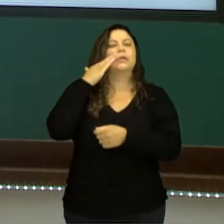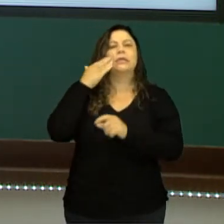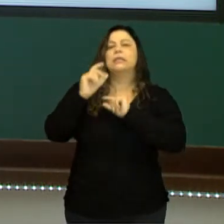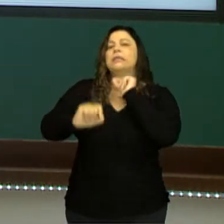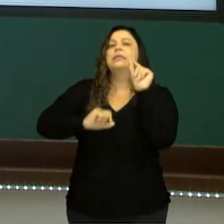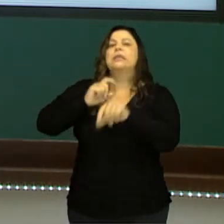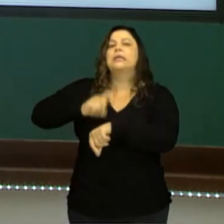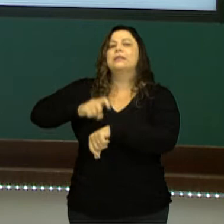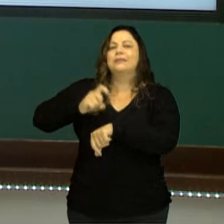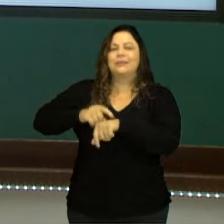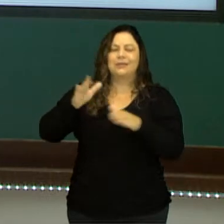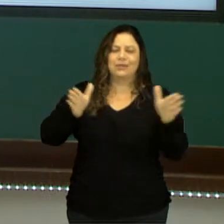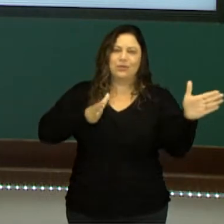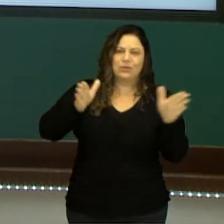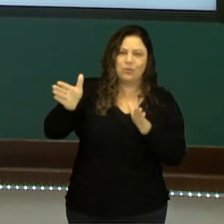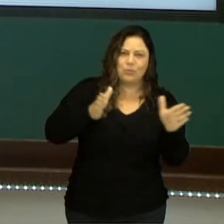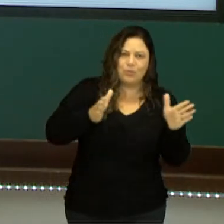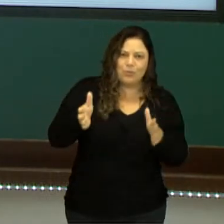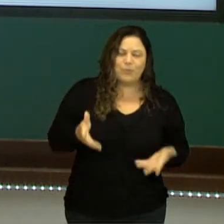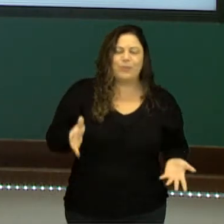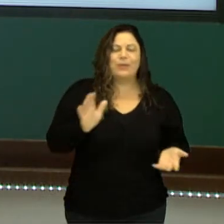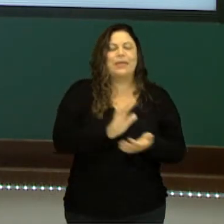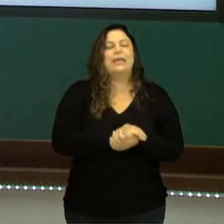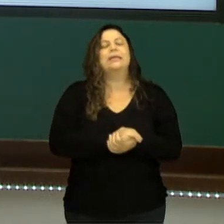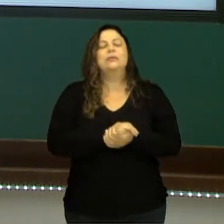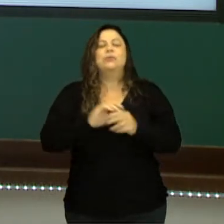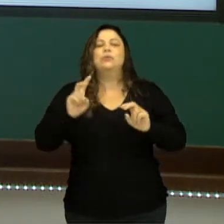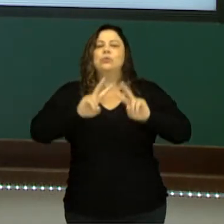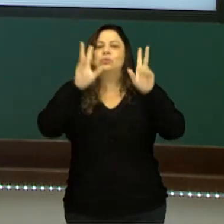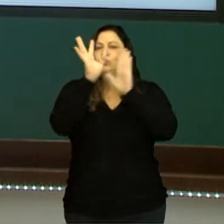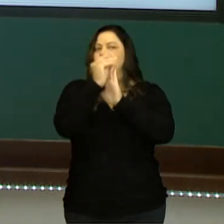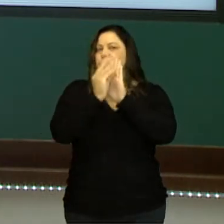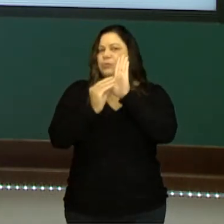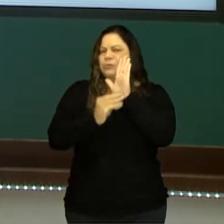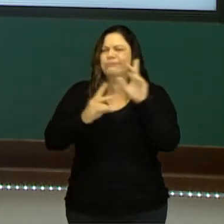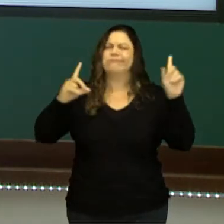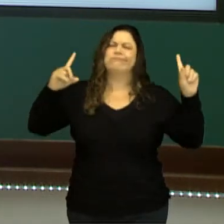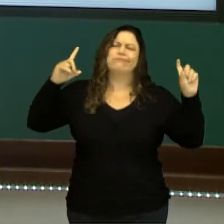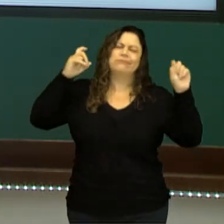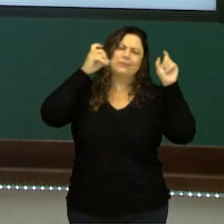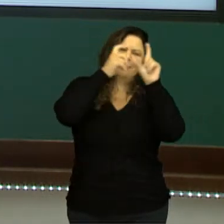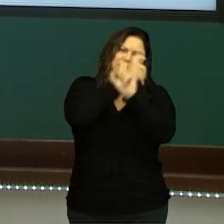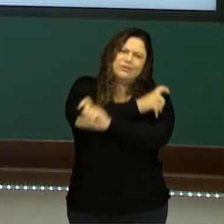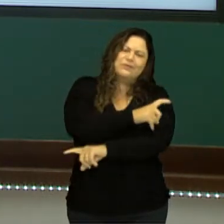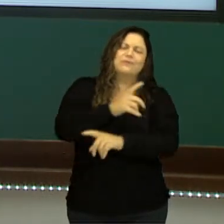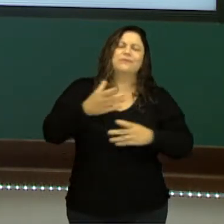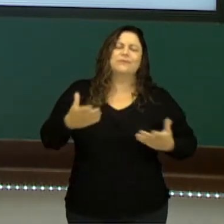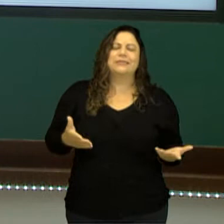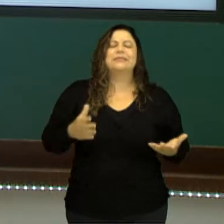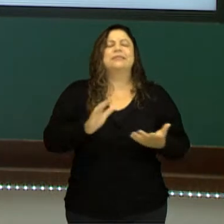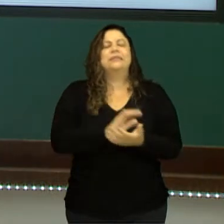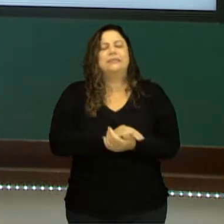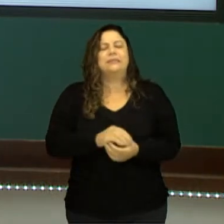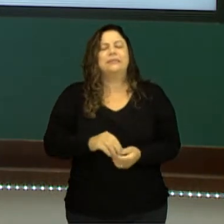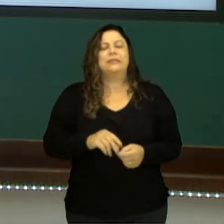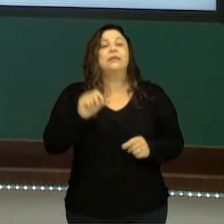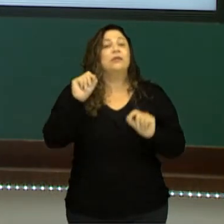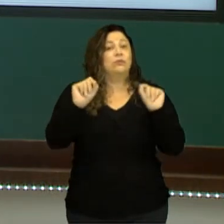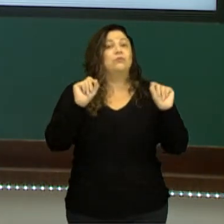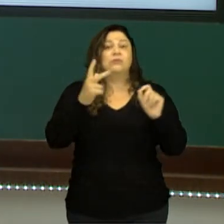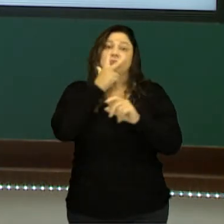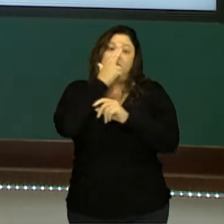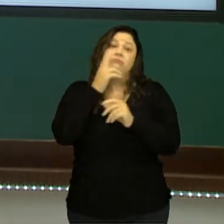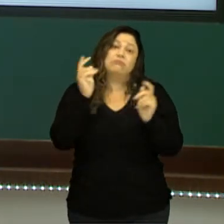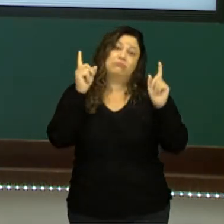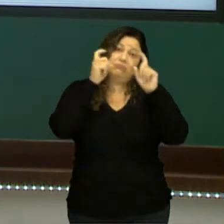o momento, né? Ter autocontrole sobre os conteúdos mais difíceis de serem aprendidos, aquilo que você considera mais